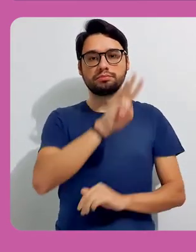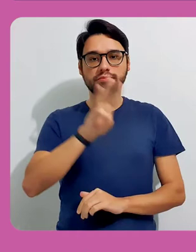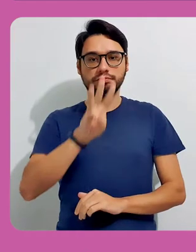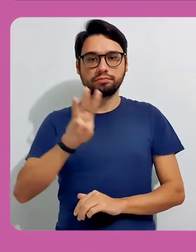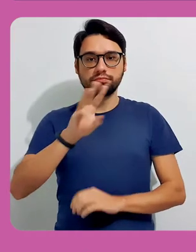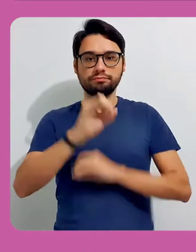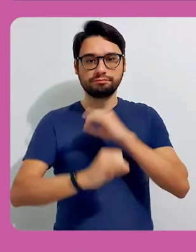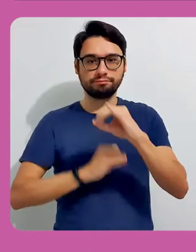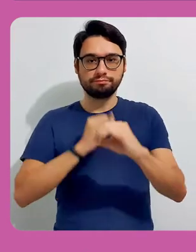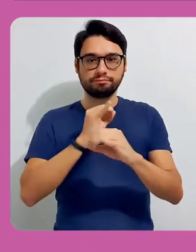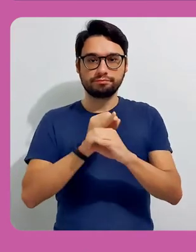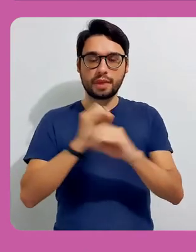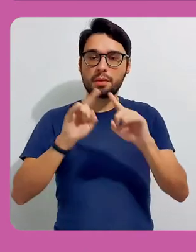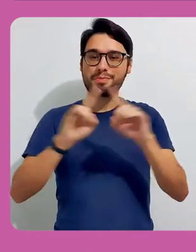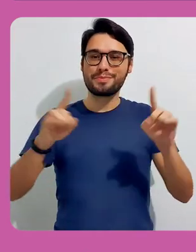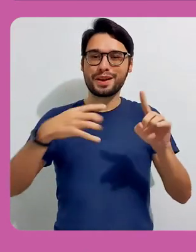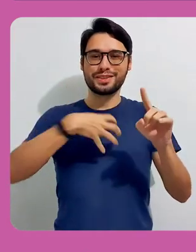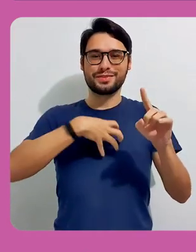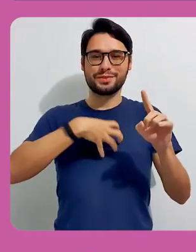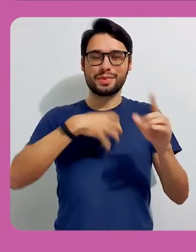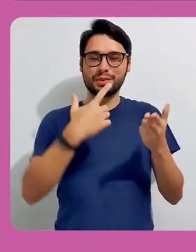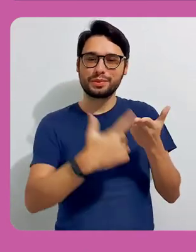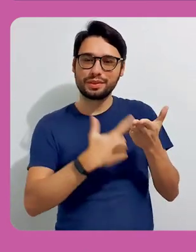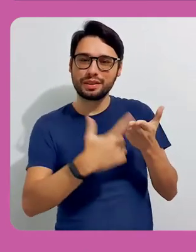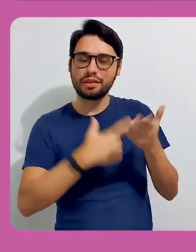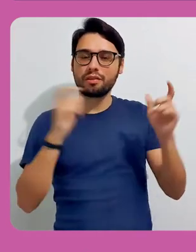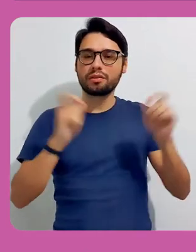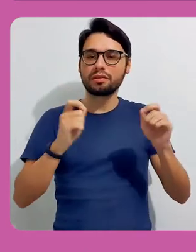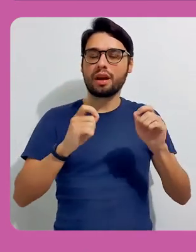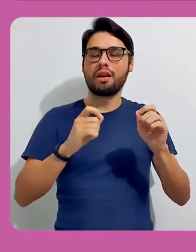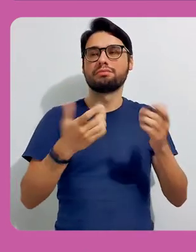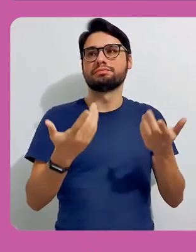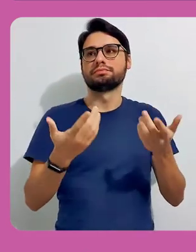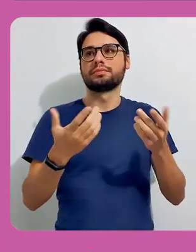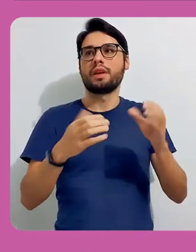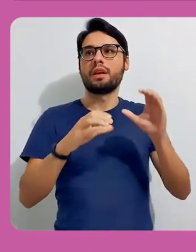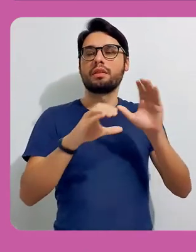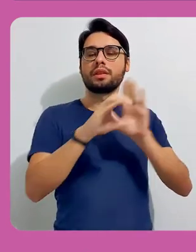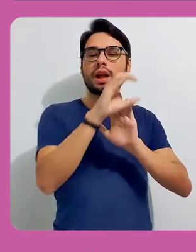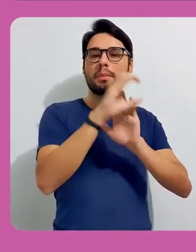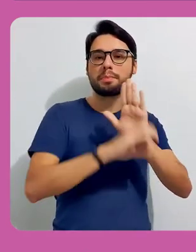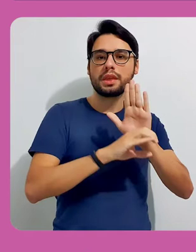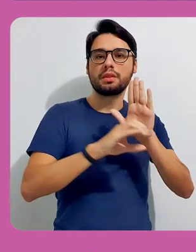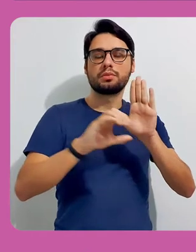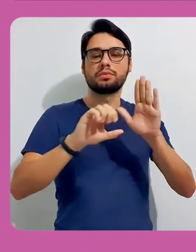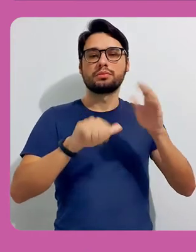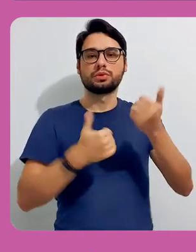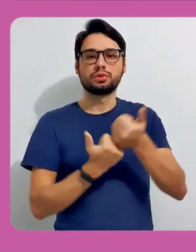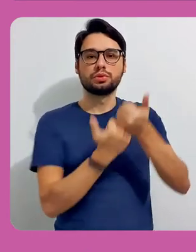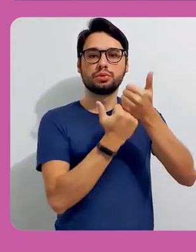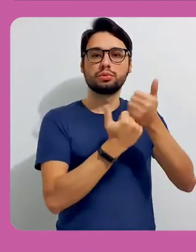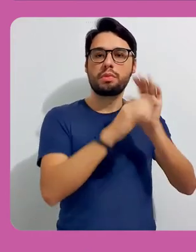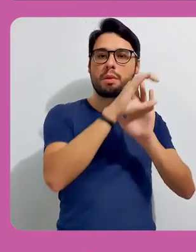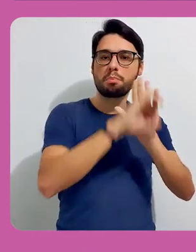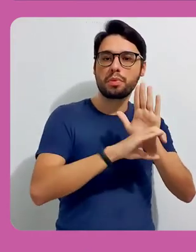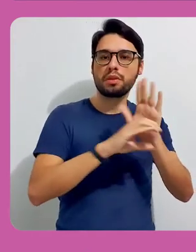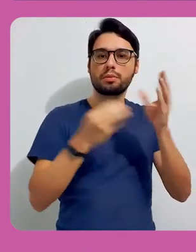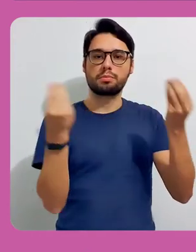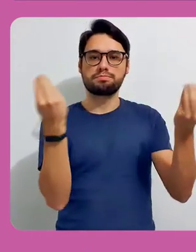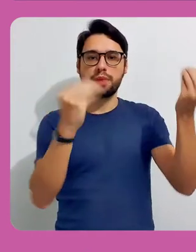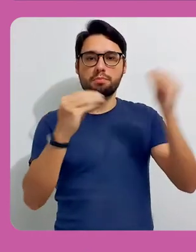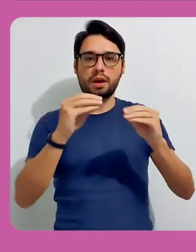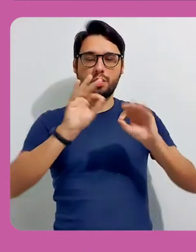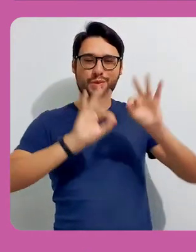como o próprio nome já diz é uma página web que tem um formato de livros então permite você